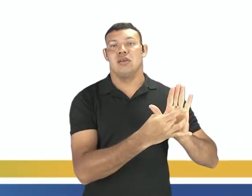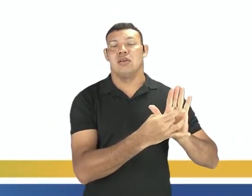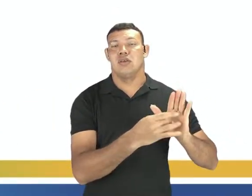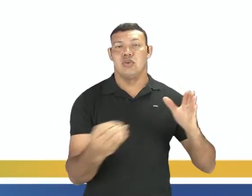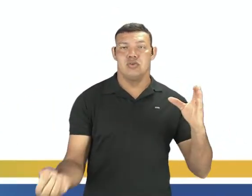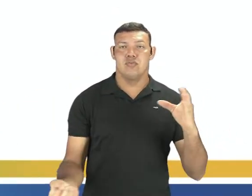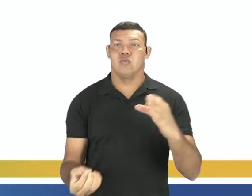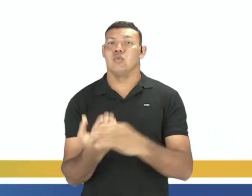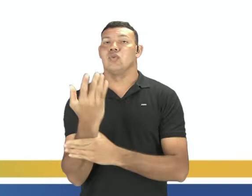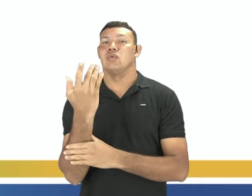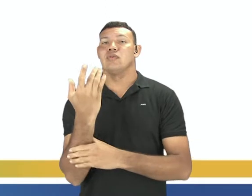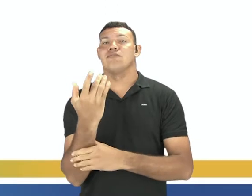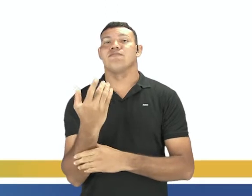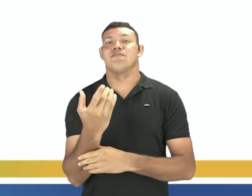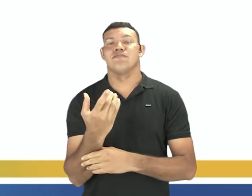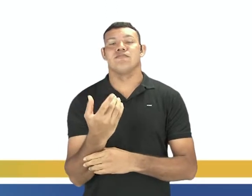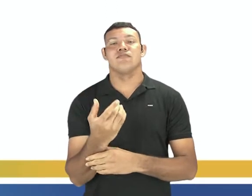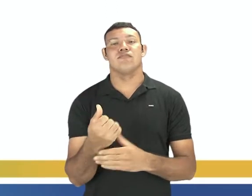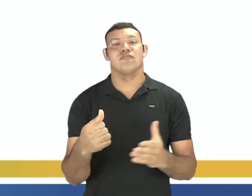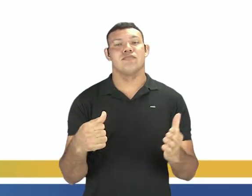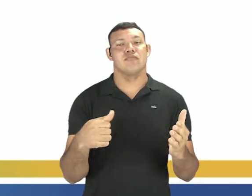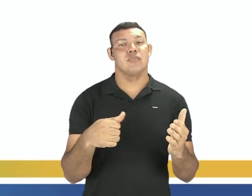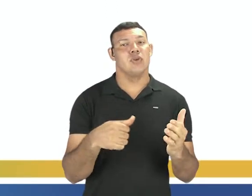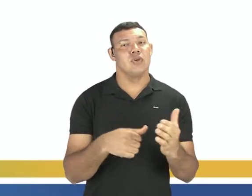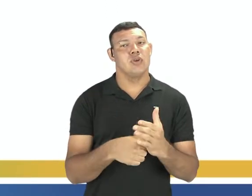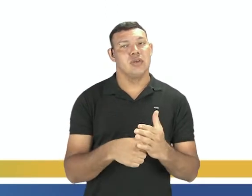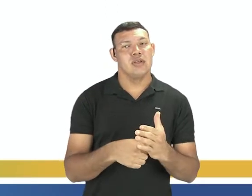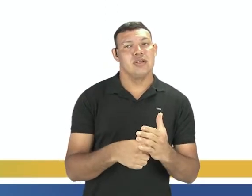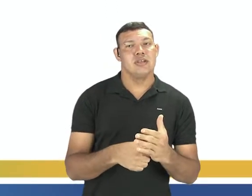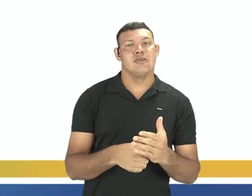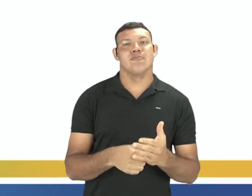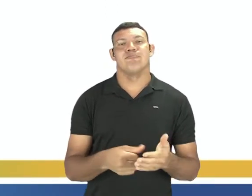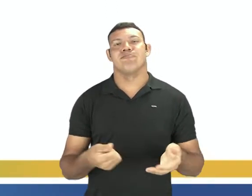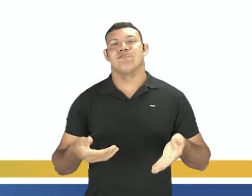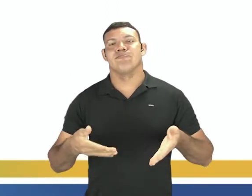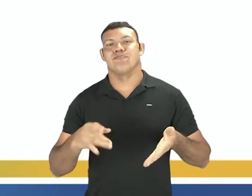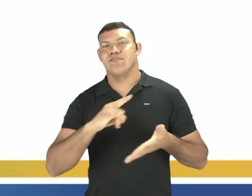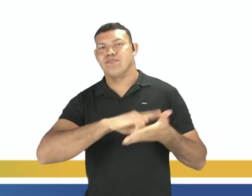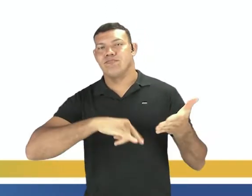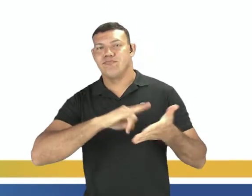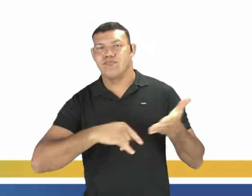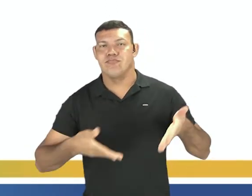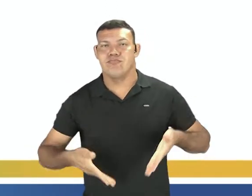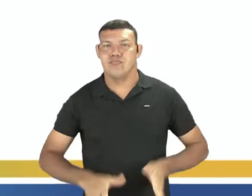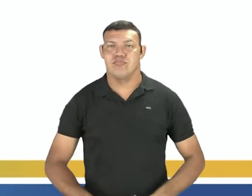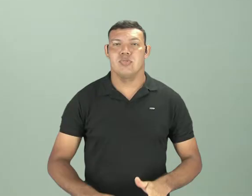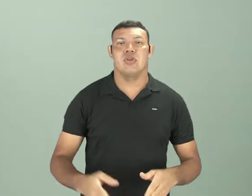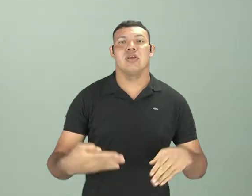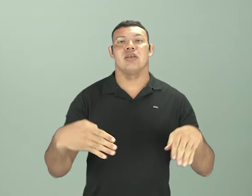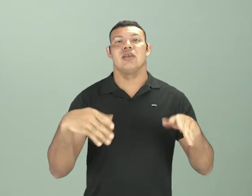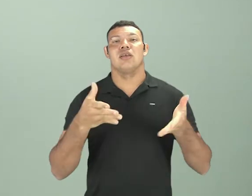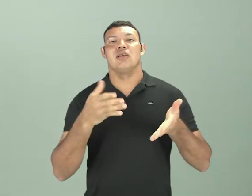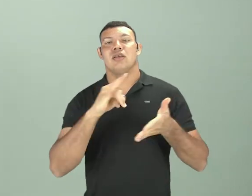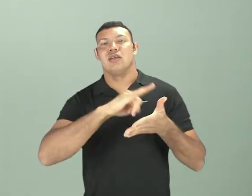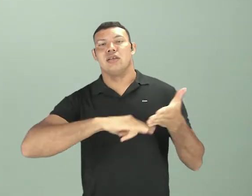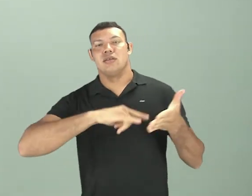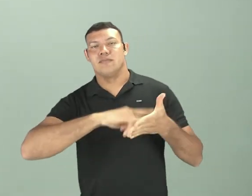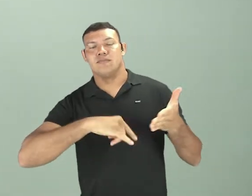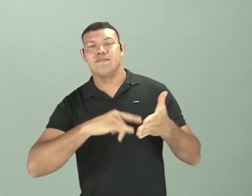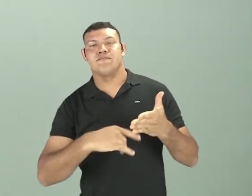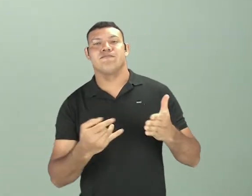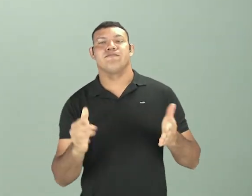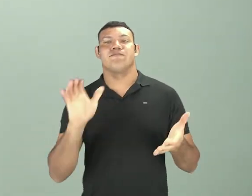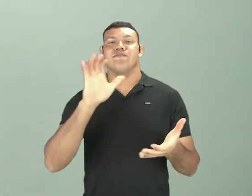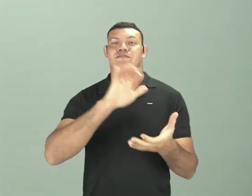aí os registros civil, né? O registro de nascimento, o registro de casamento, né? Porque antes tínhamos